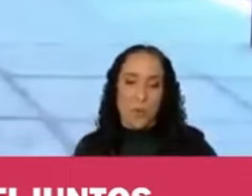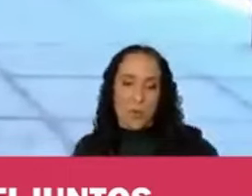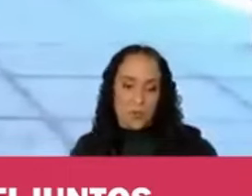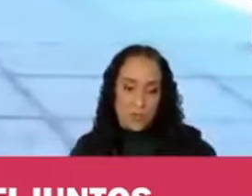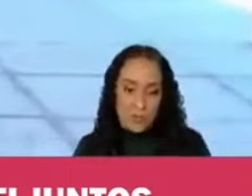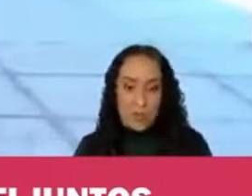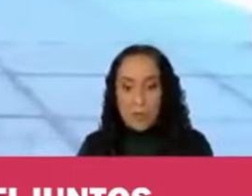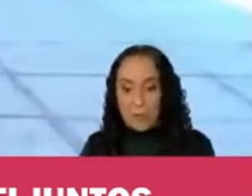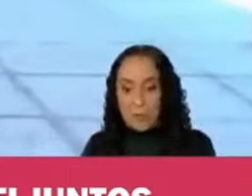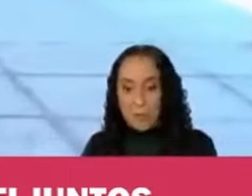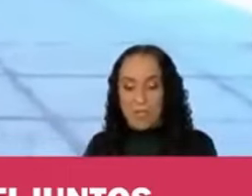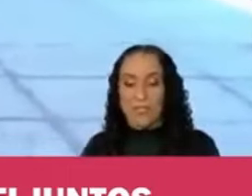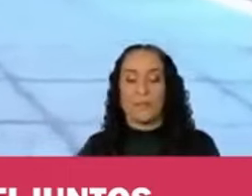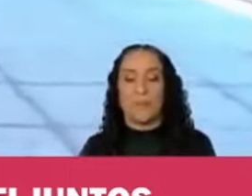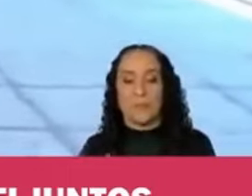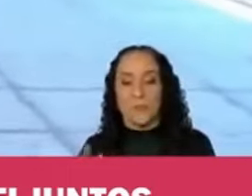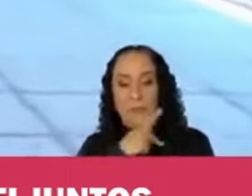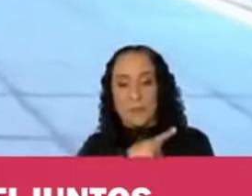Ai, ai, ai.